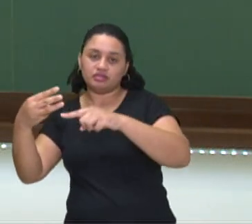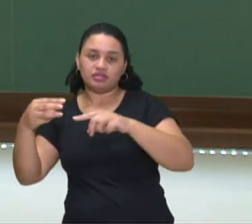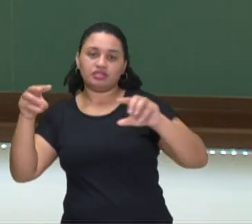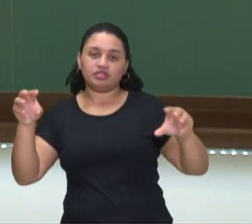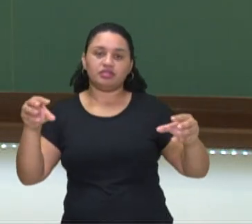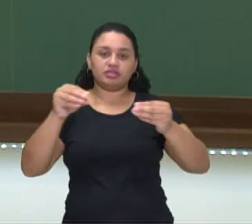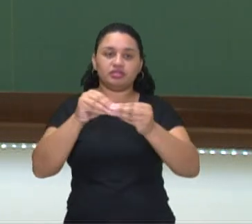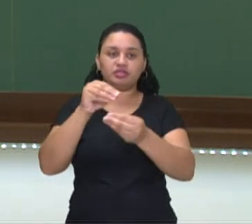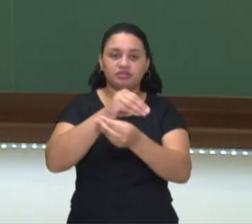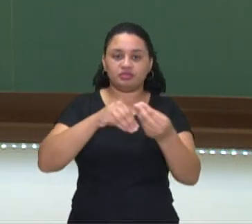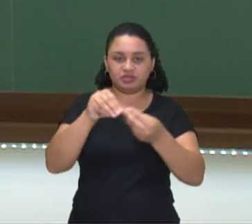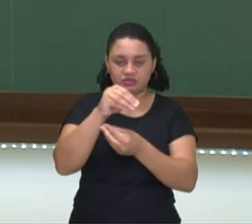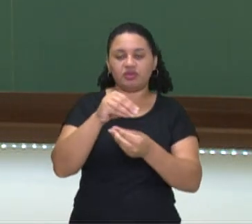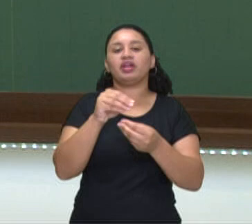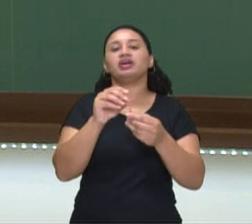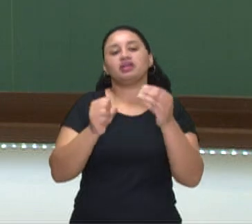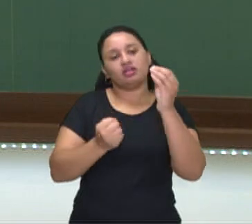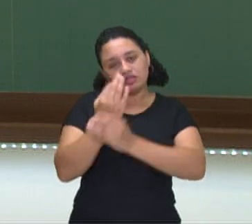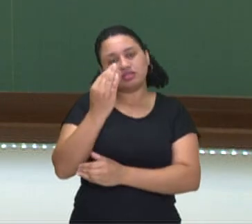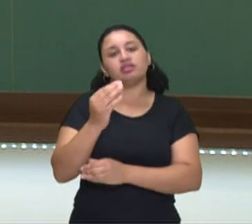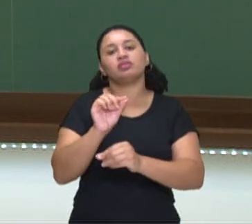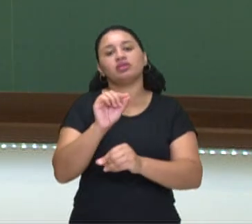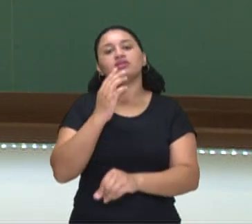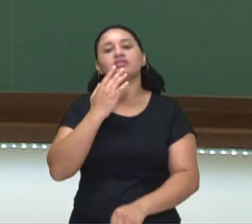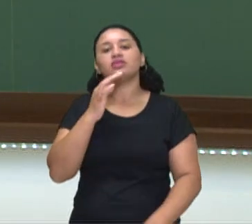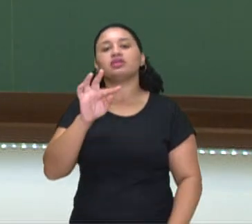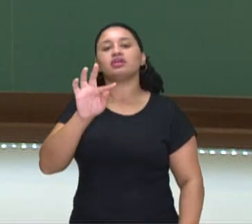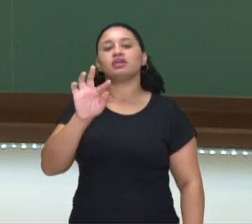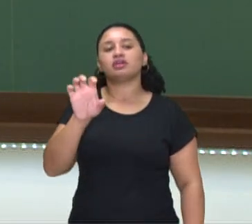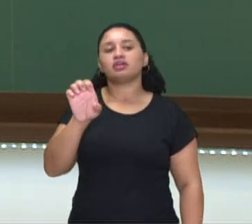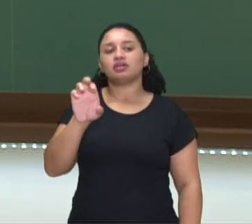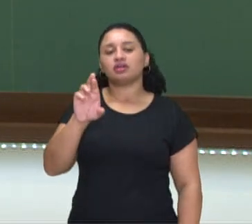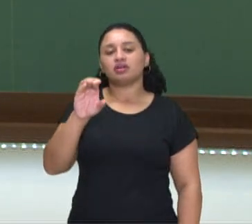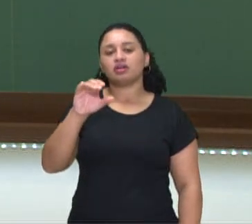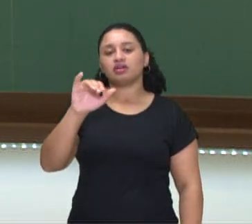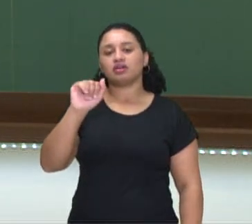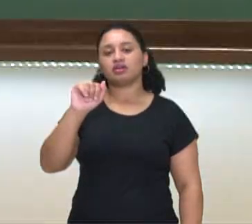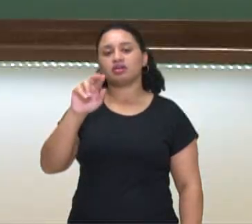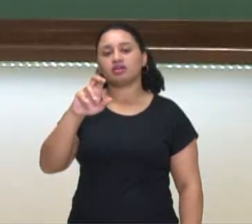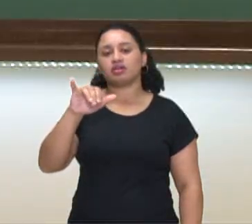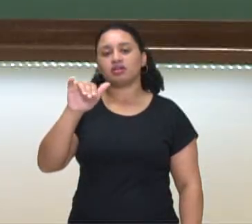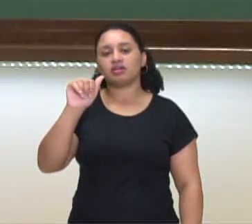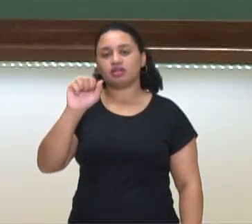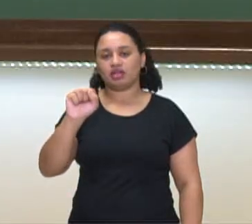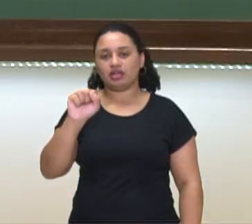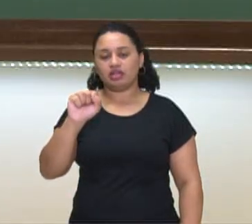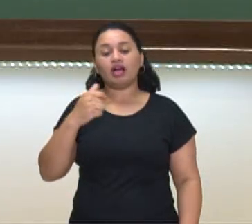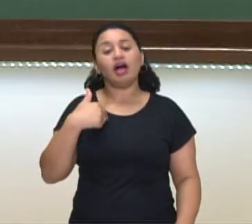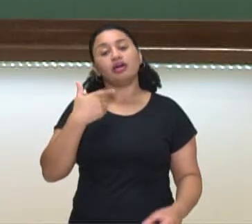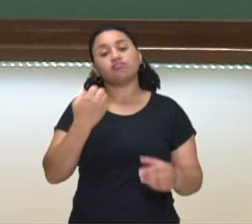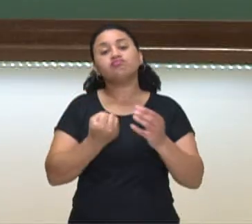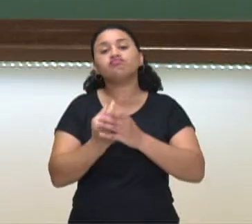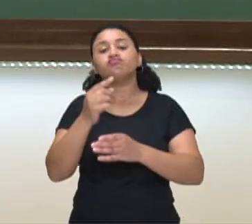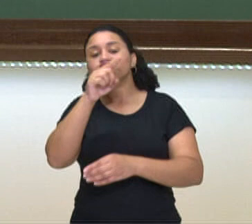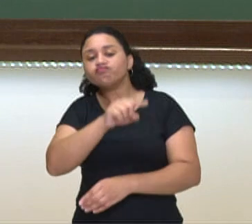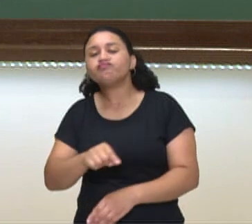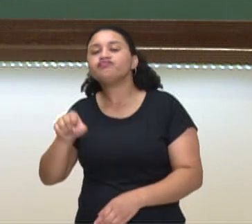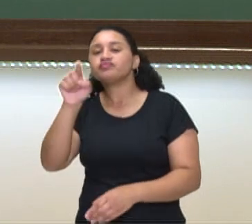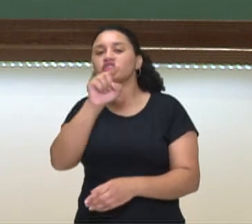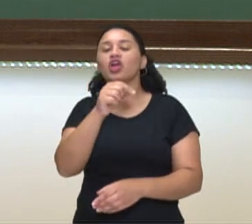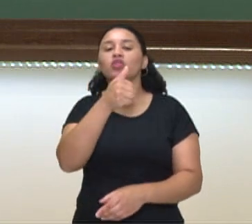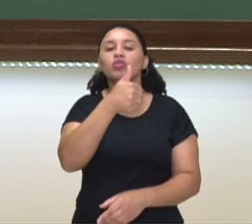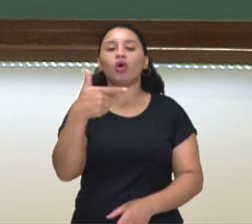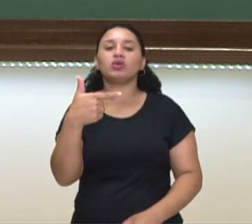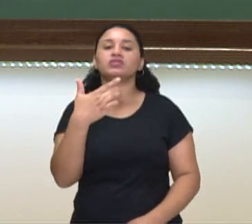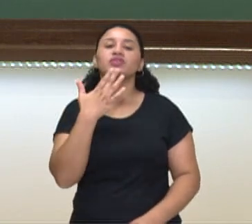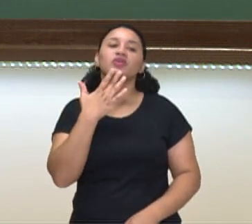temos as cores terciárias, né? E tendo o círculo cromático ali com as 12